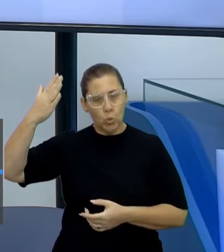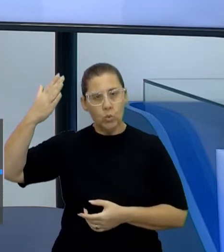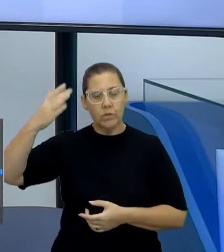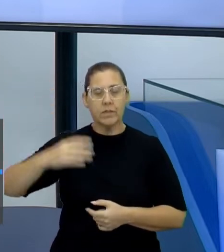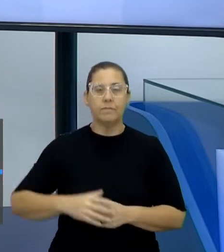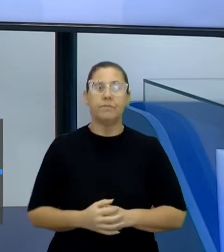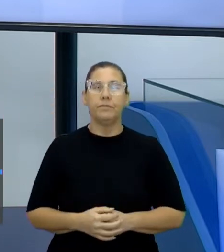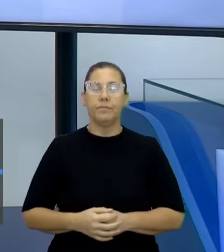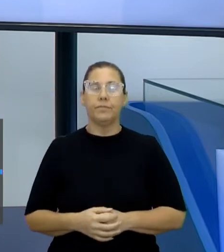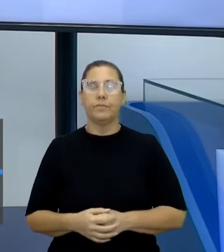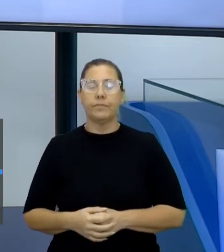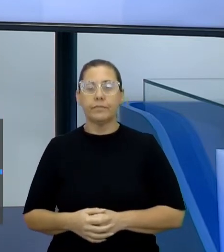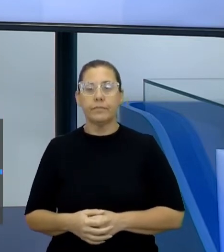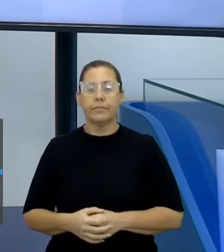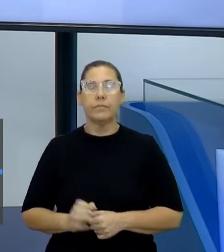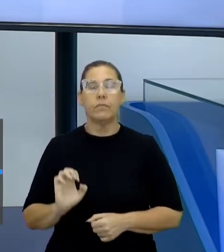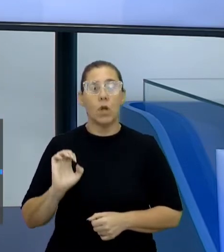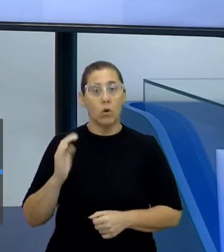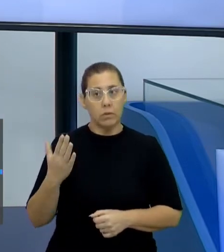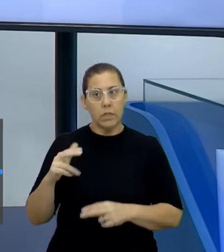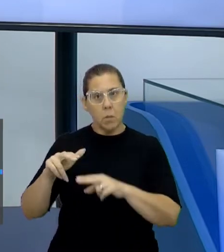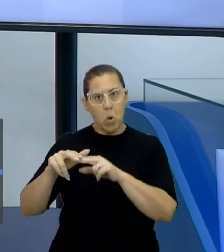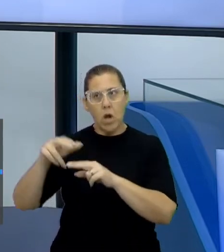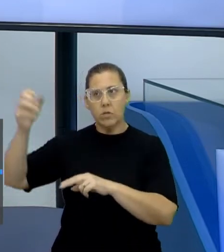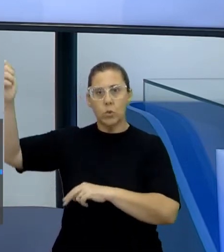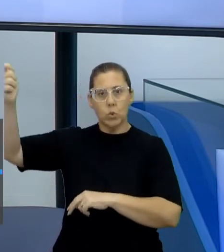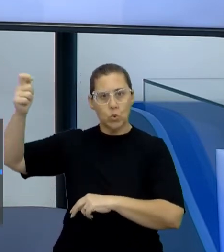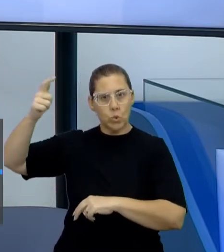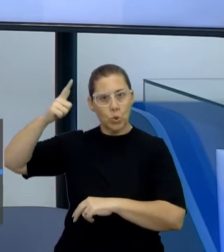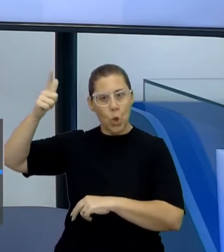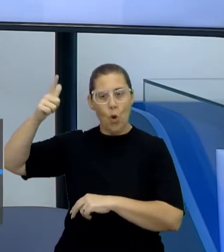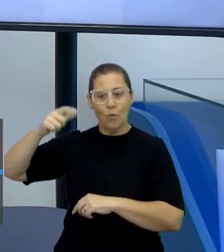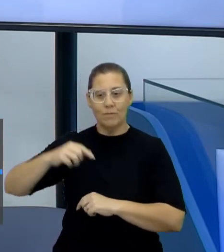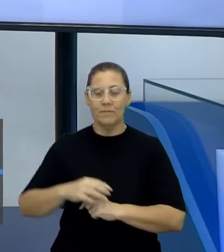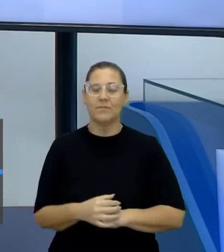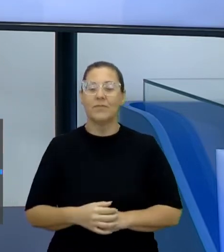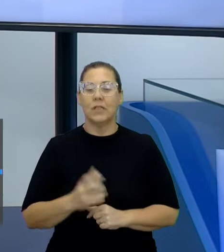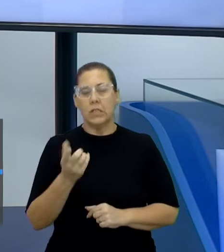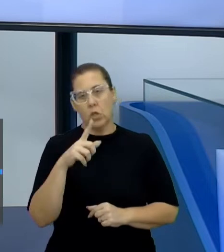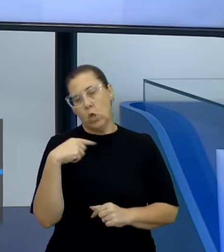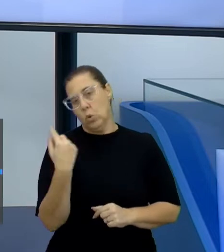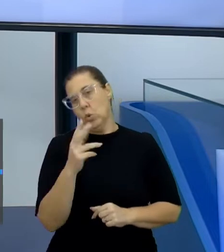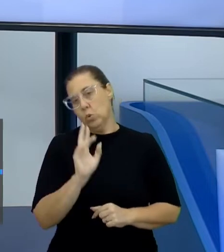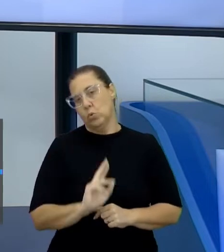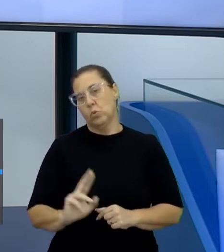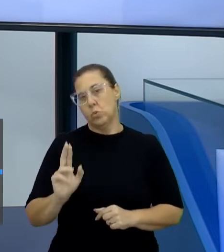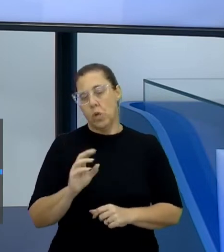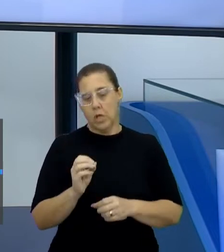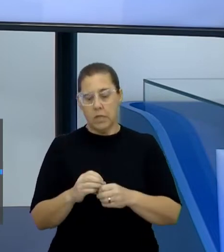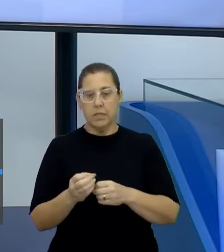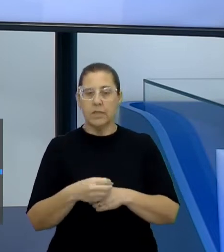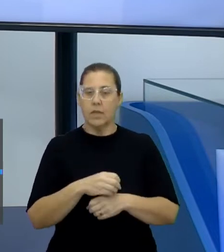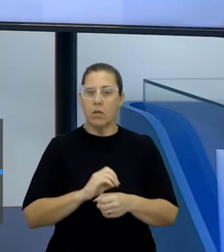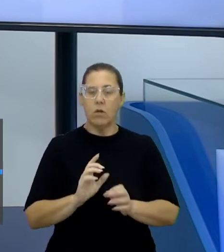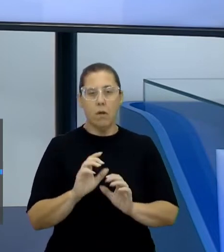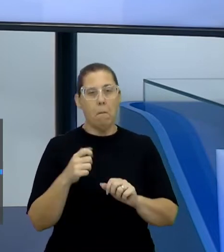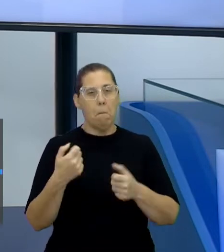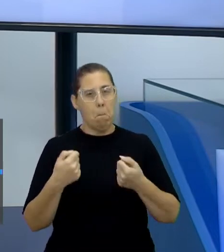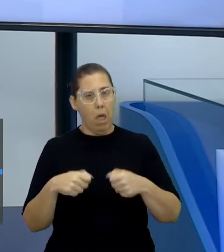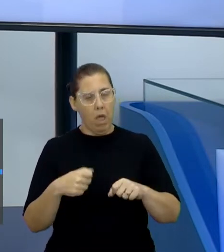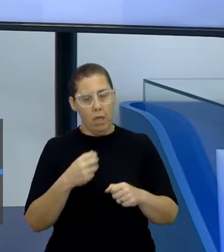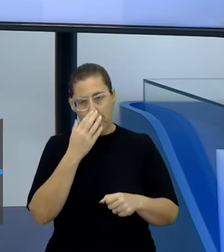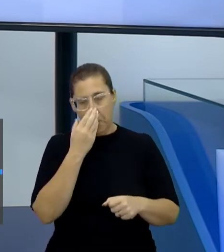de luz proveniente do Sol, né? Que se a gente usar aí as células fotovoltaicas, a gente vai precisar